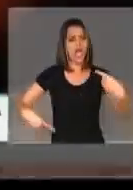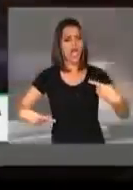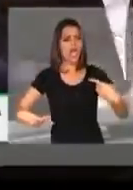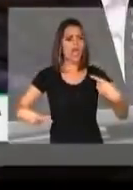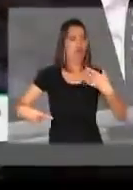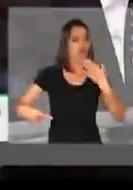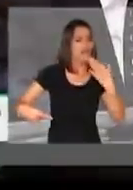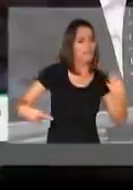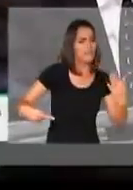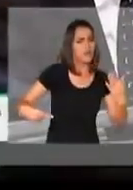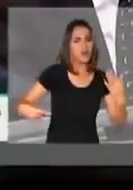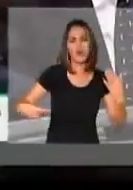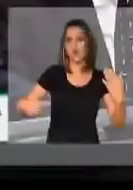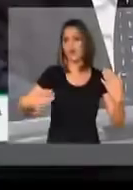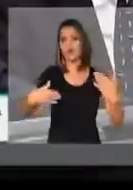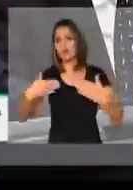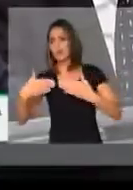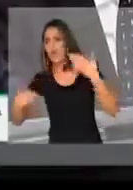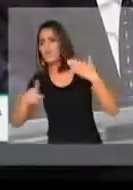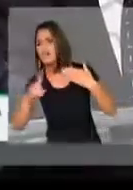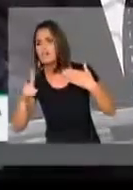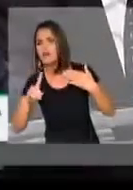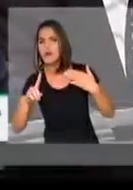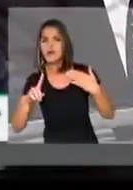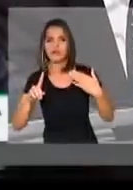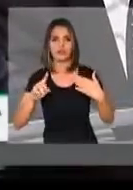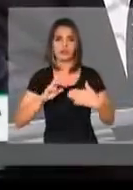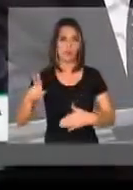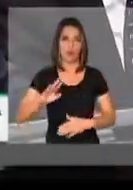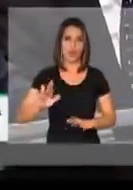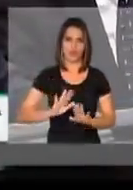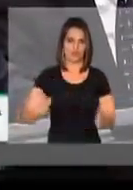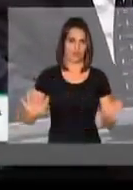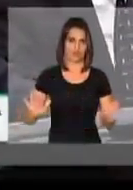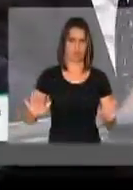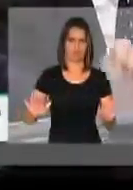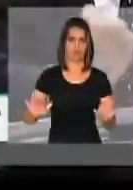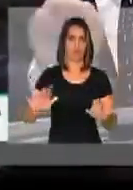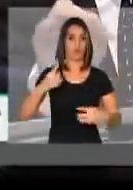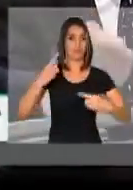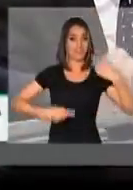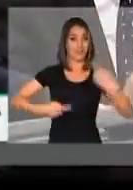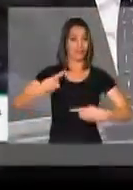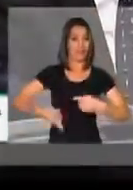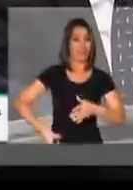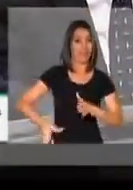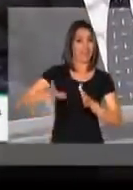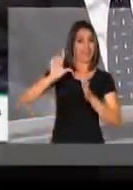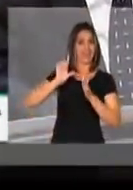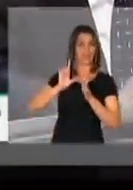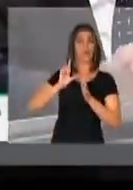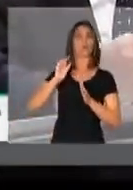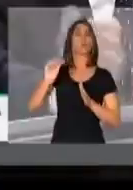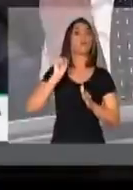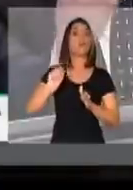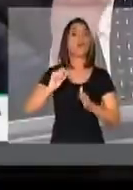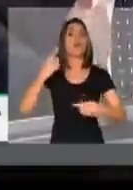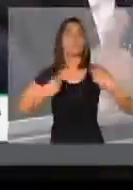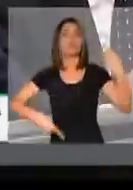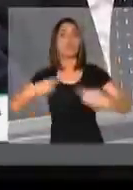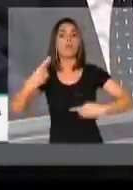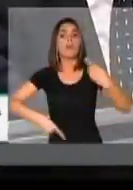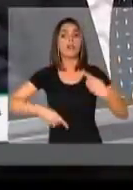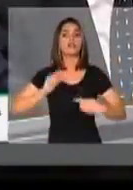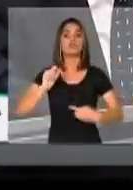é favorável ou não a uma reforma da Previdência. Tem um debate que antecede, que é um debate